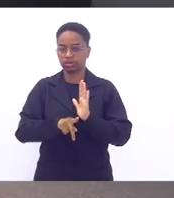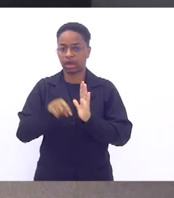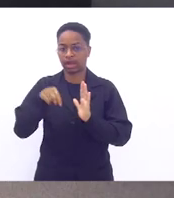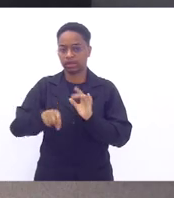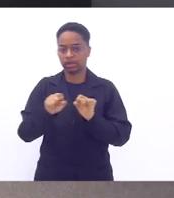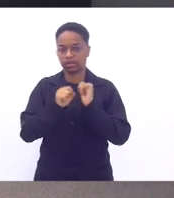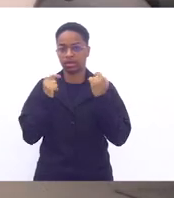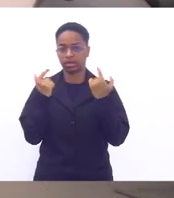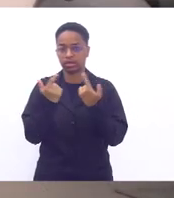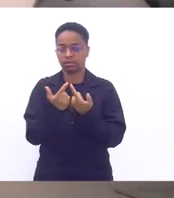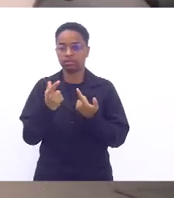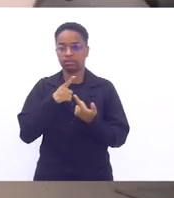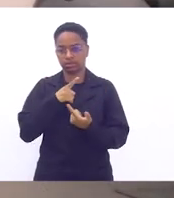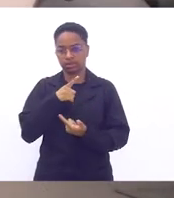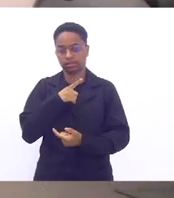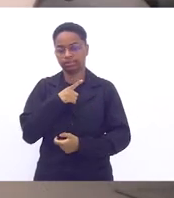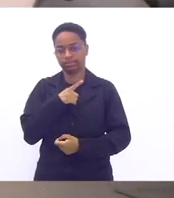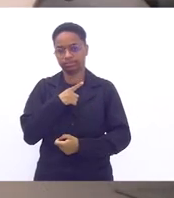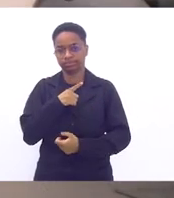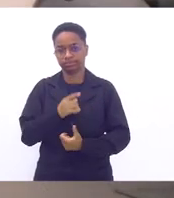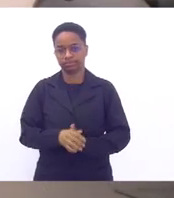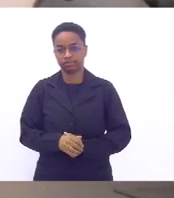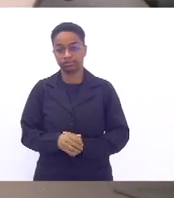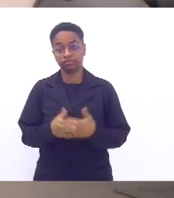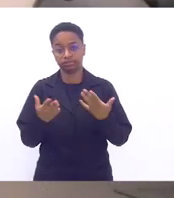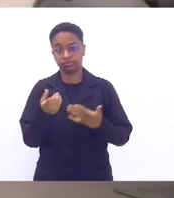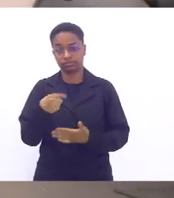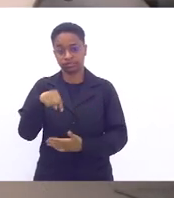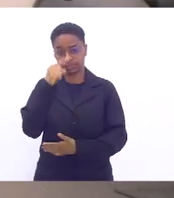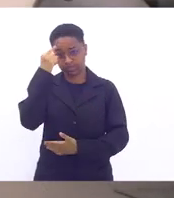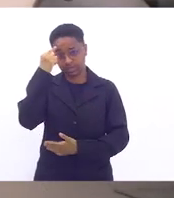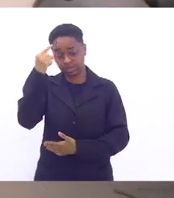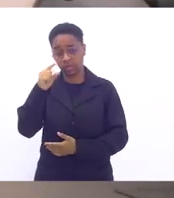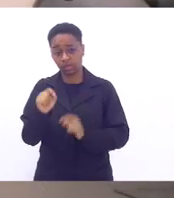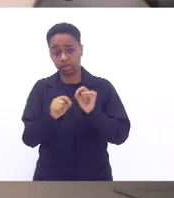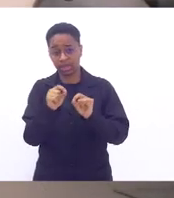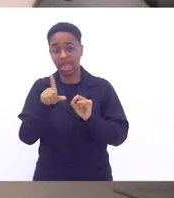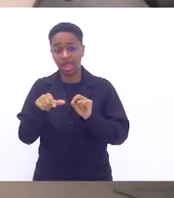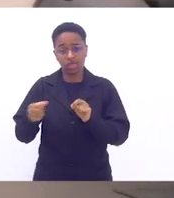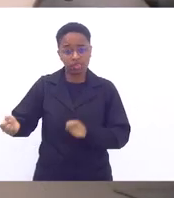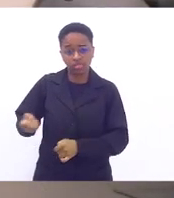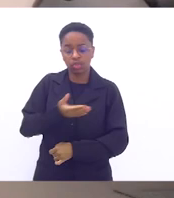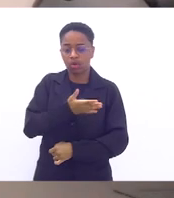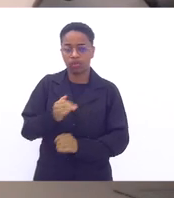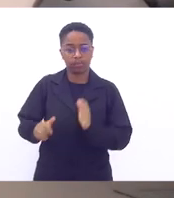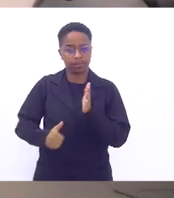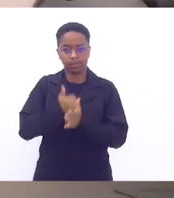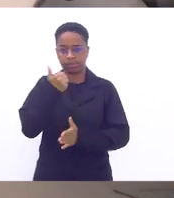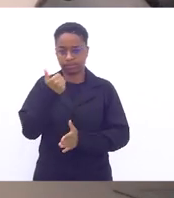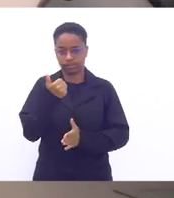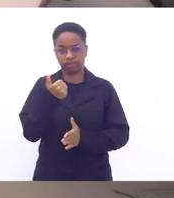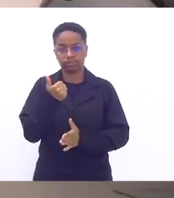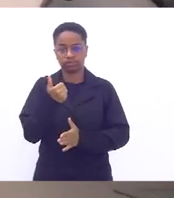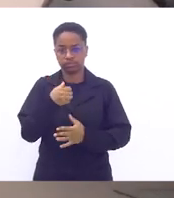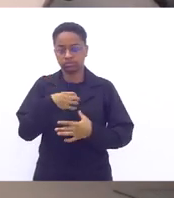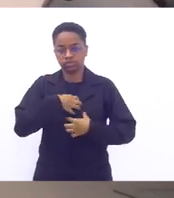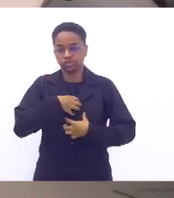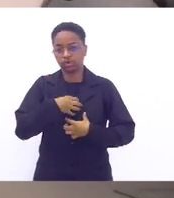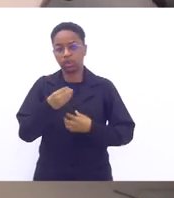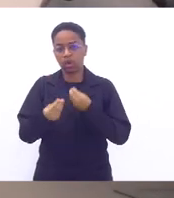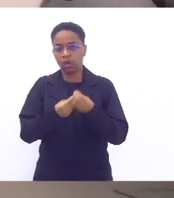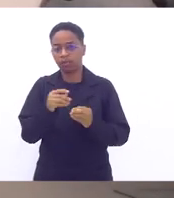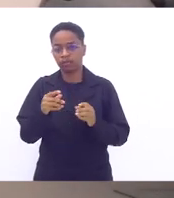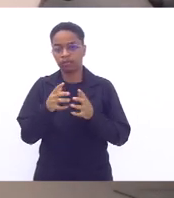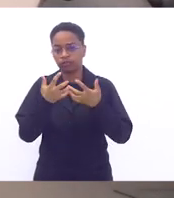Assembleia Legislativa tem aqui no estado vocês terem uma ideia é uma iniciativa inédita da forma como o legislativo